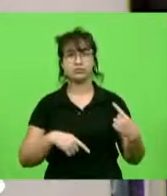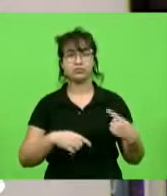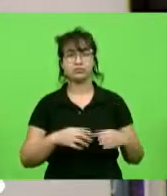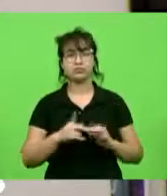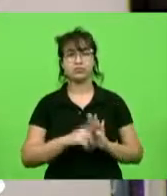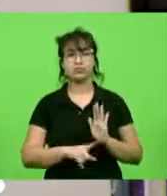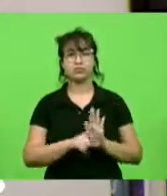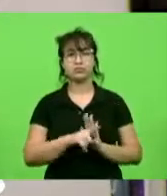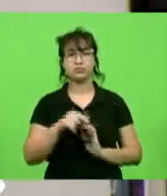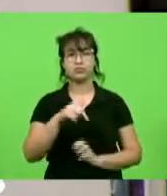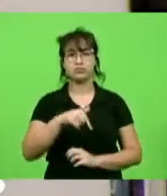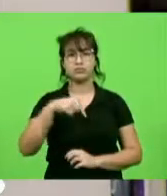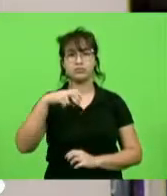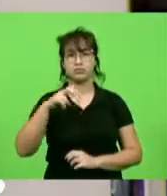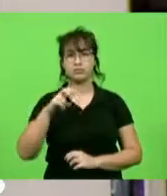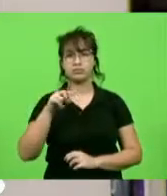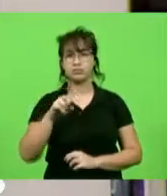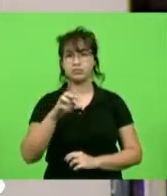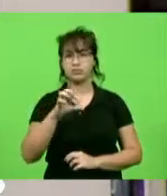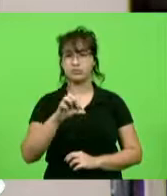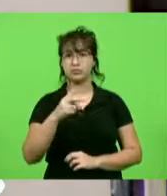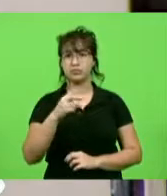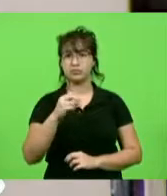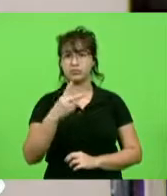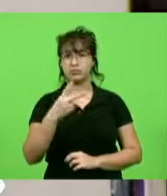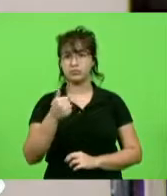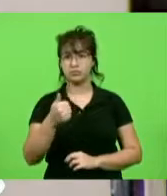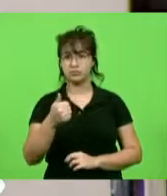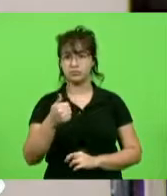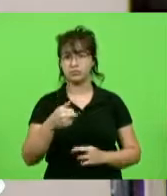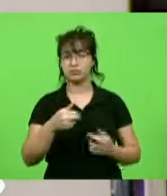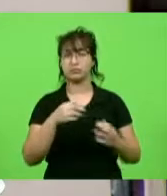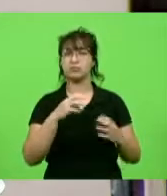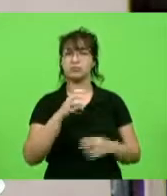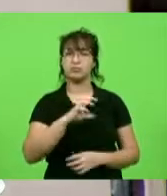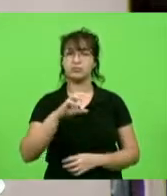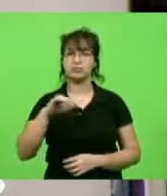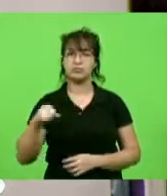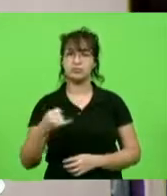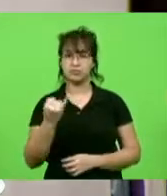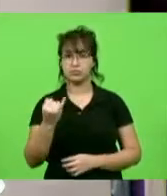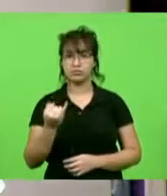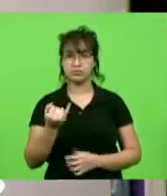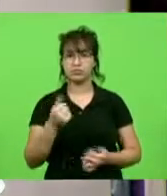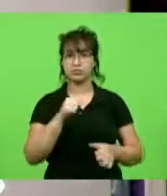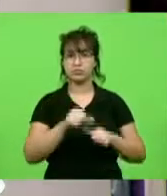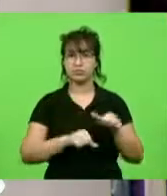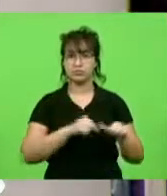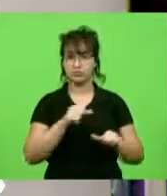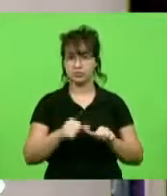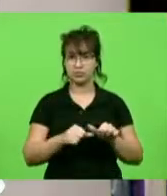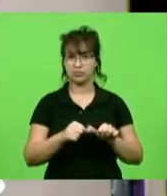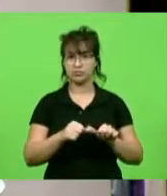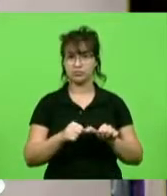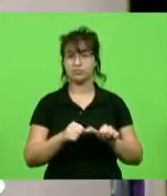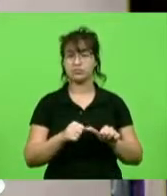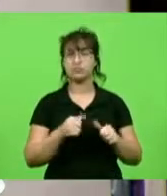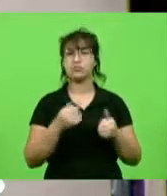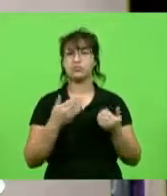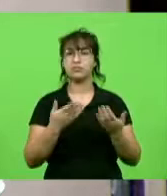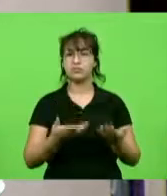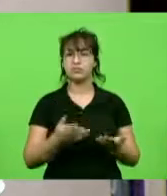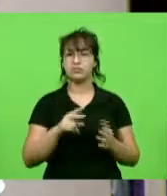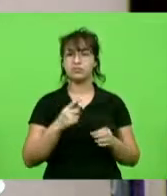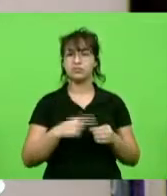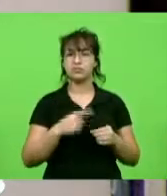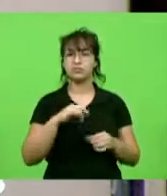lei 75.9/2021, autor Comissão de Constituição e Justiça. Altera o anexo único referente ao município de Guaraciaba,